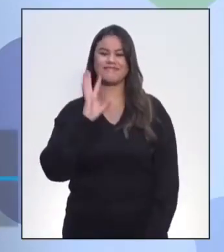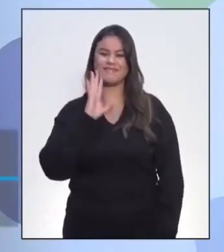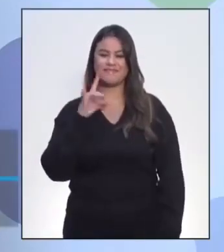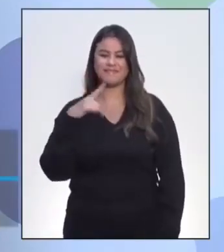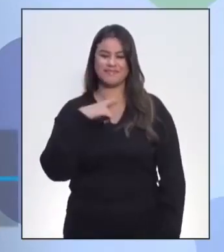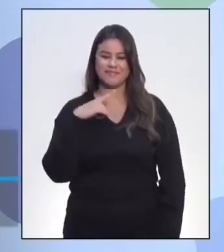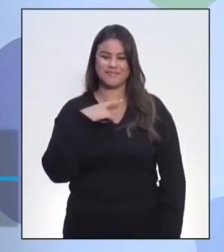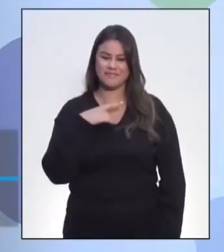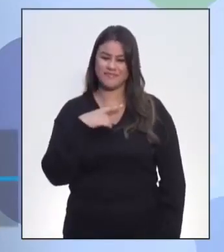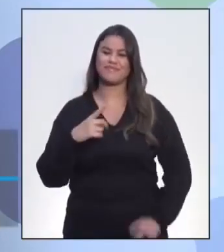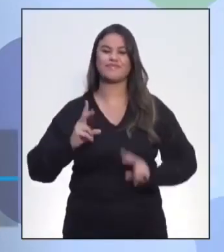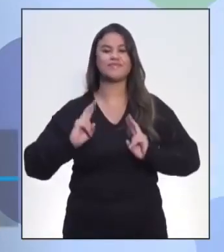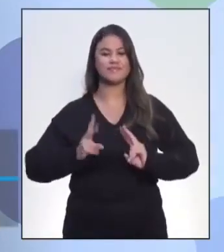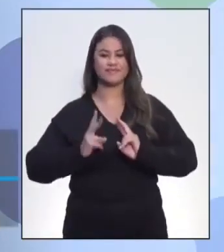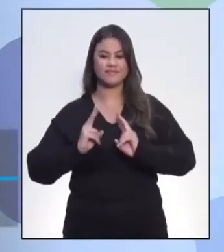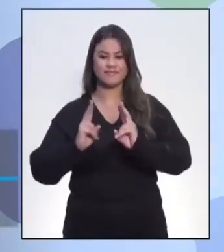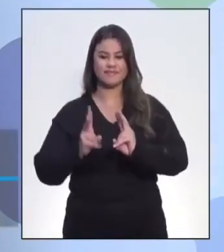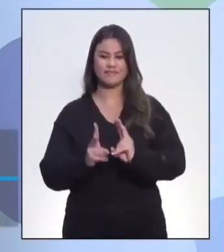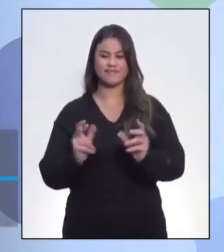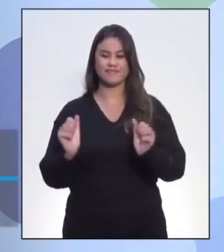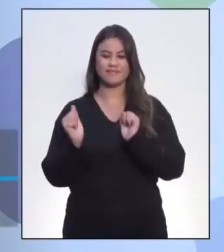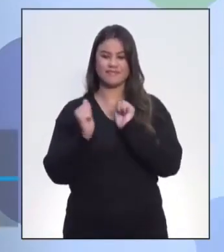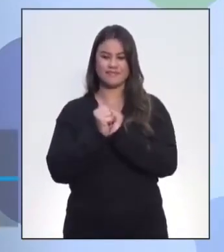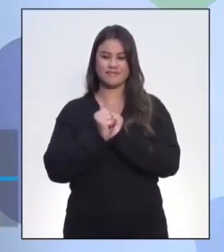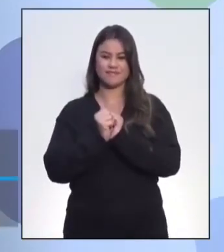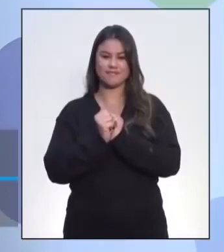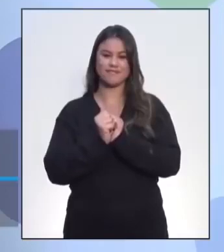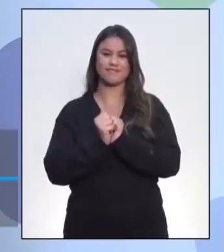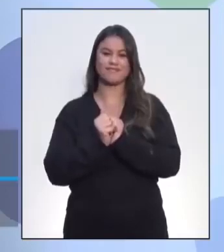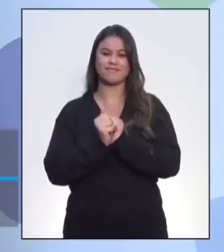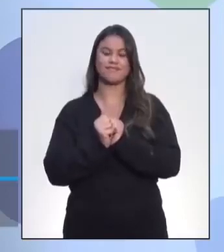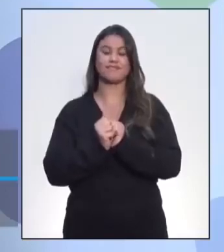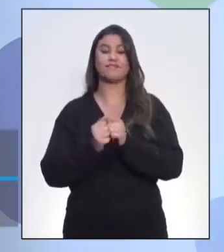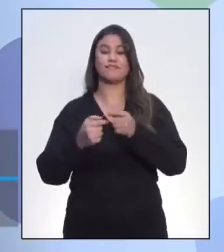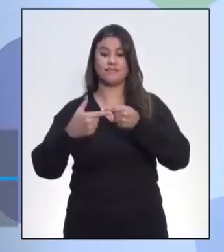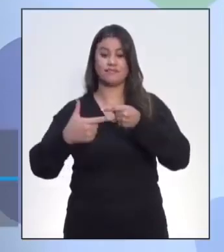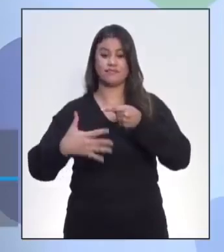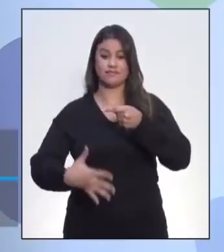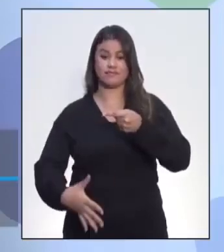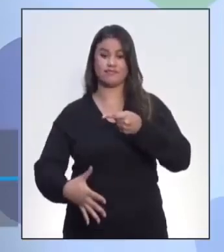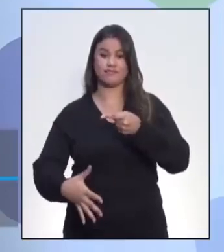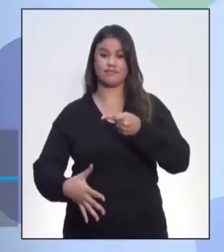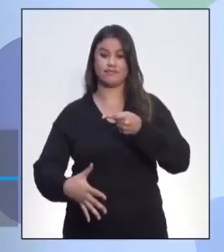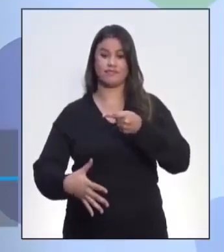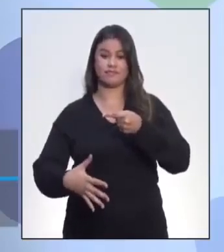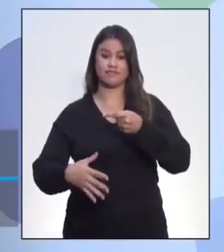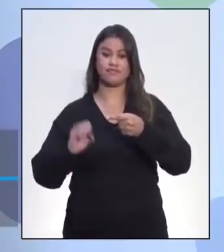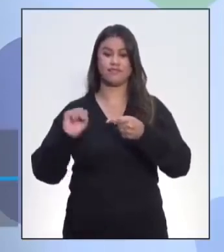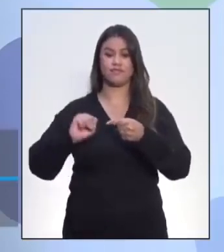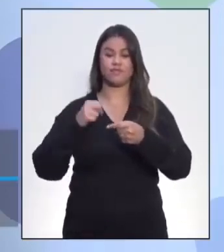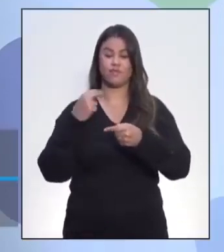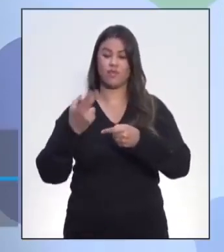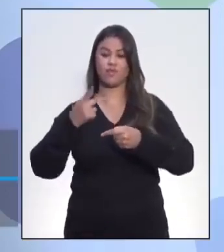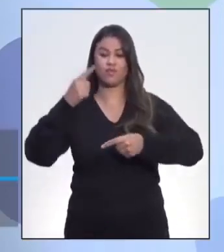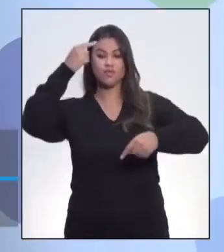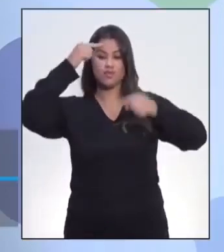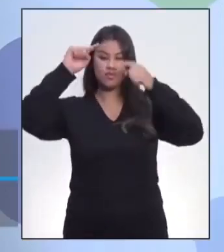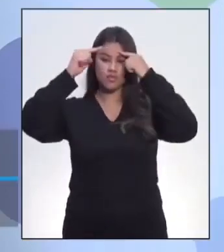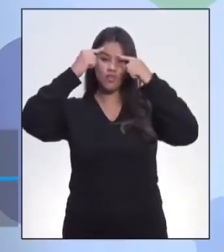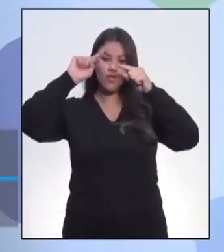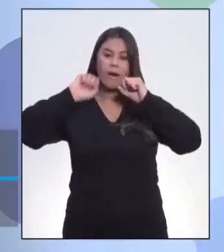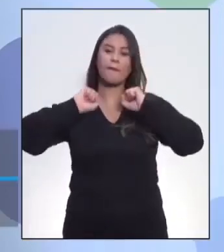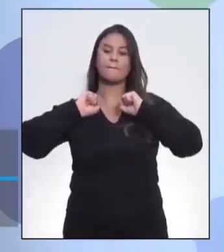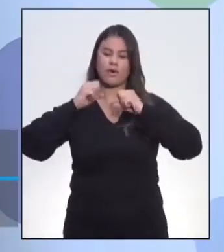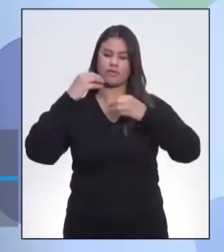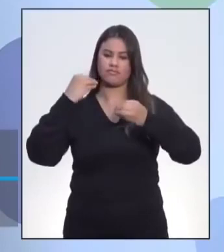mesmo. Continuem participando dessa forma. E no chat, quando colocarem ou tiverem alguma dúvida,